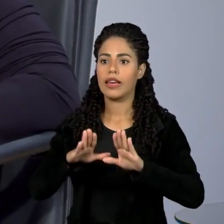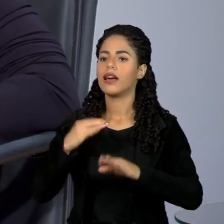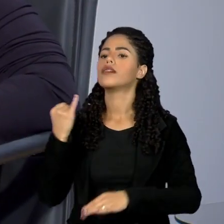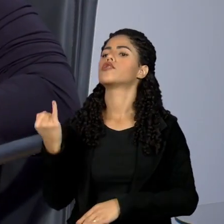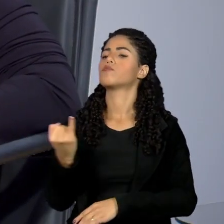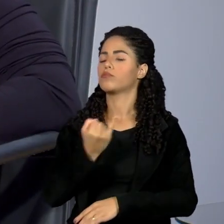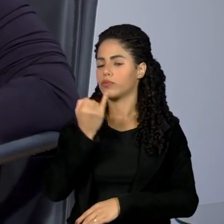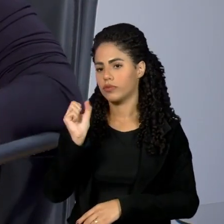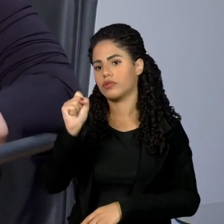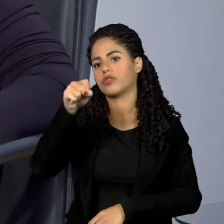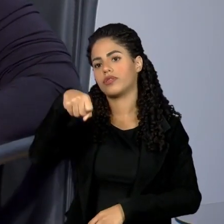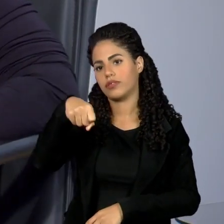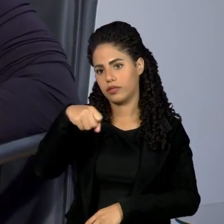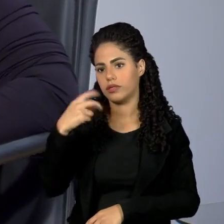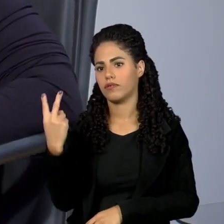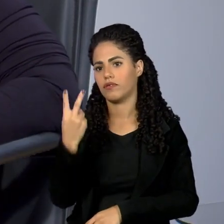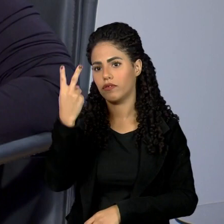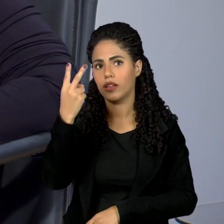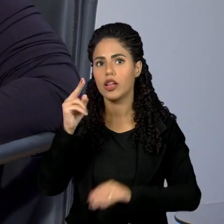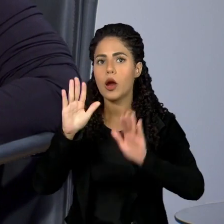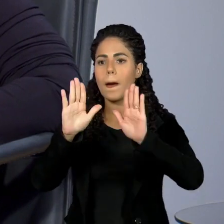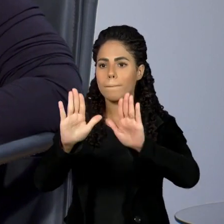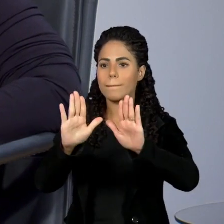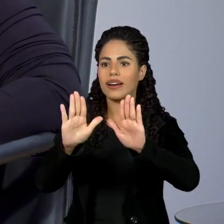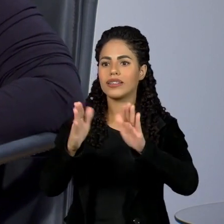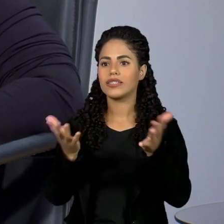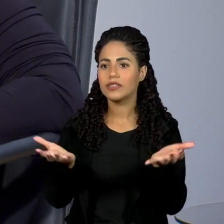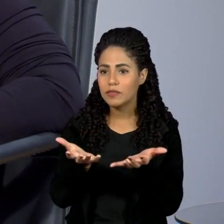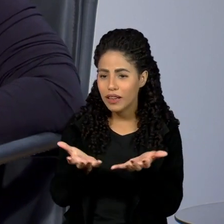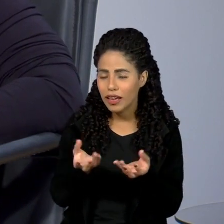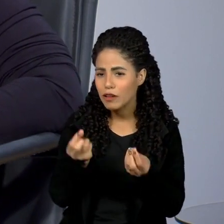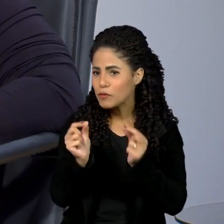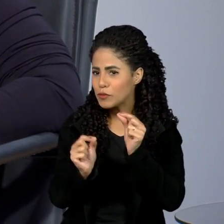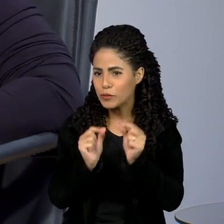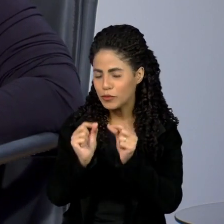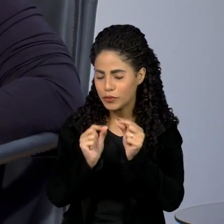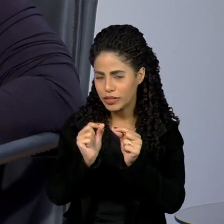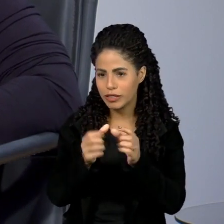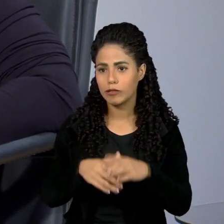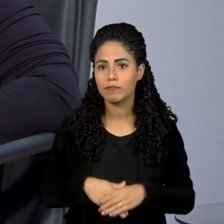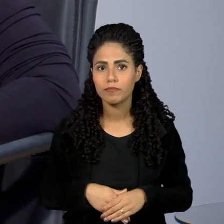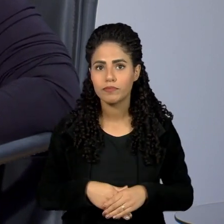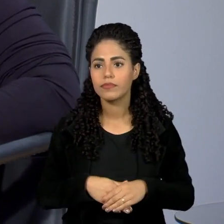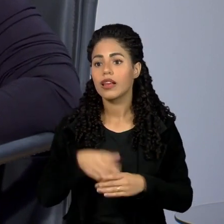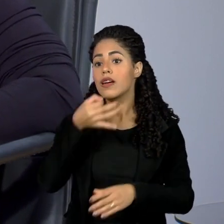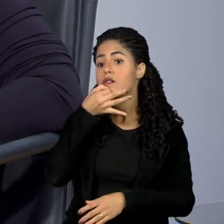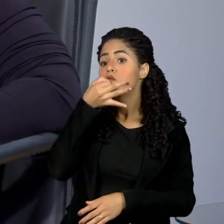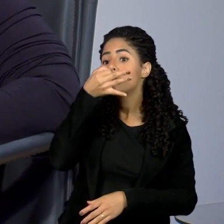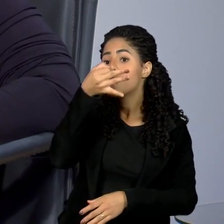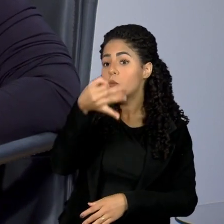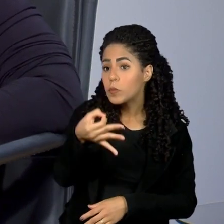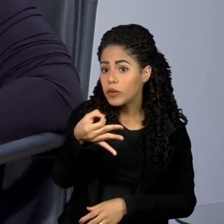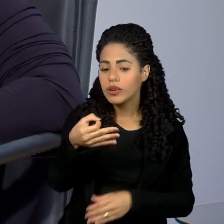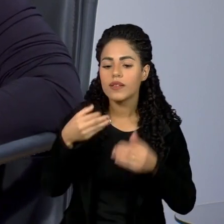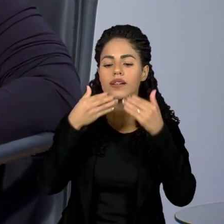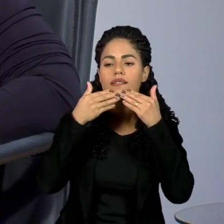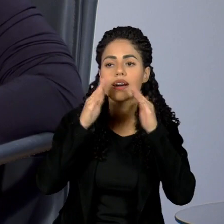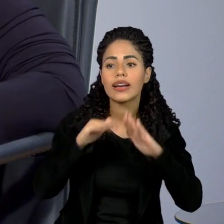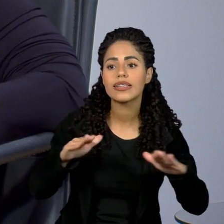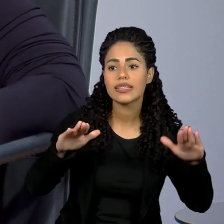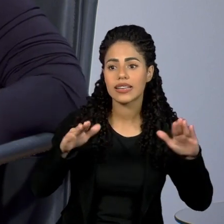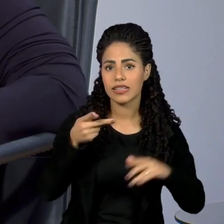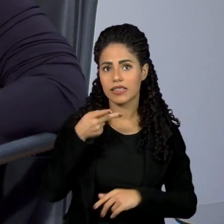importante valorizar, mas eu gostaria de dedicar minhas últimas palavras a um comentário sobre o que as crianças falaram